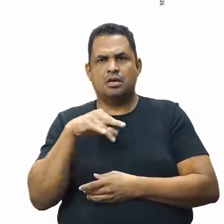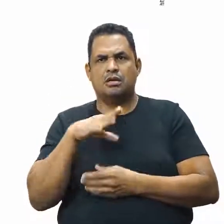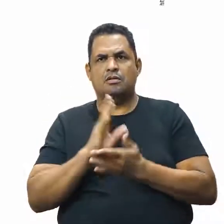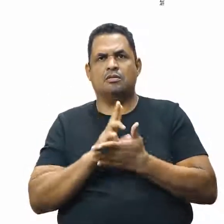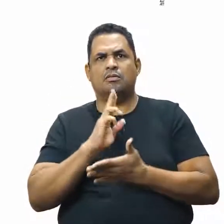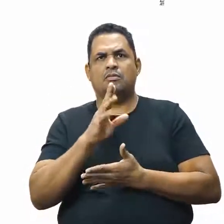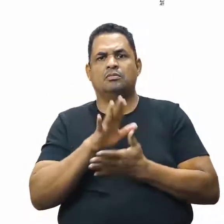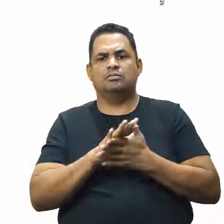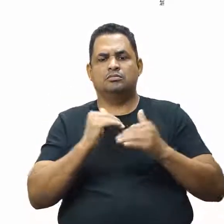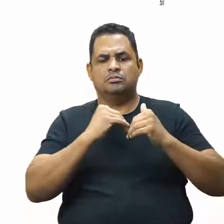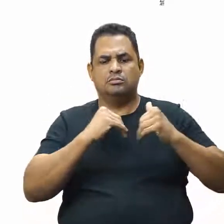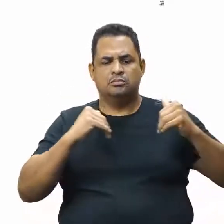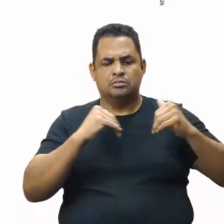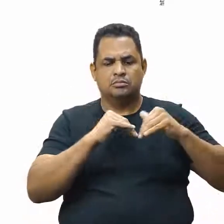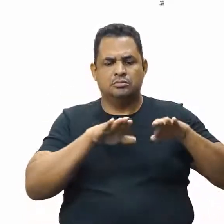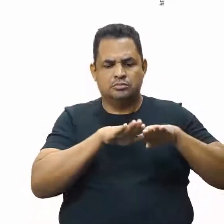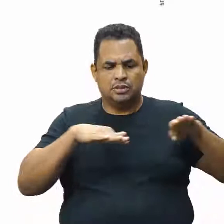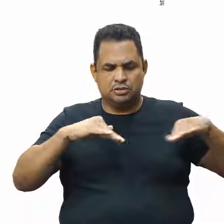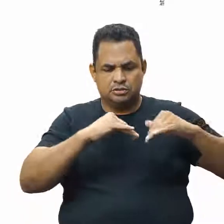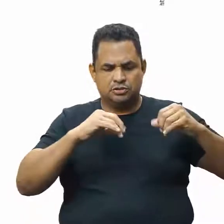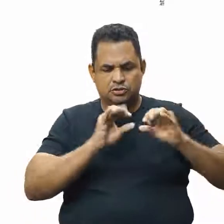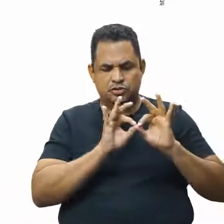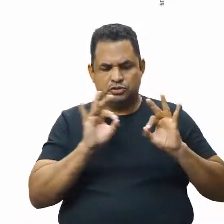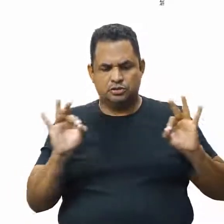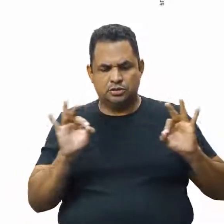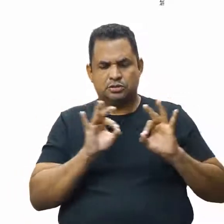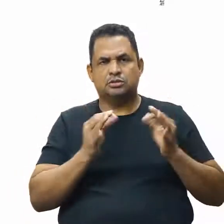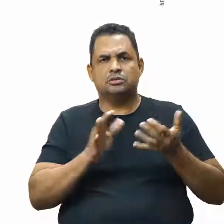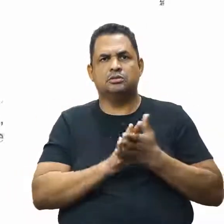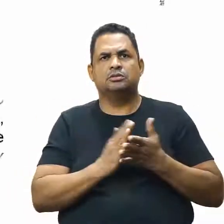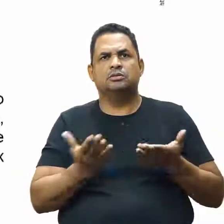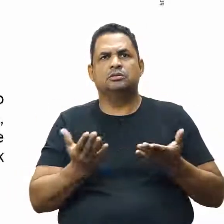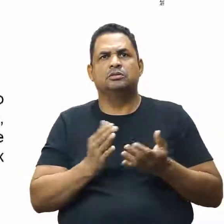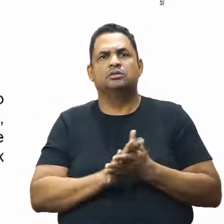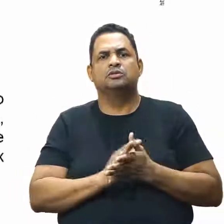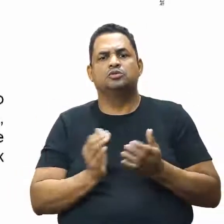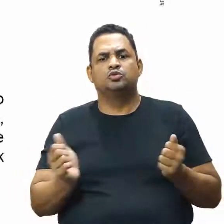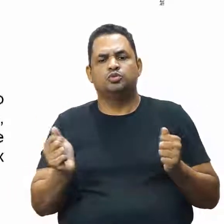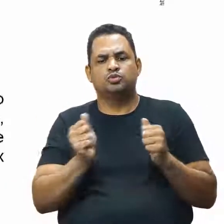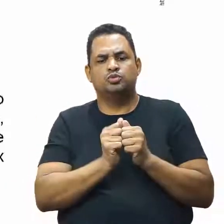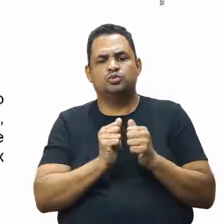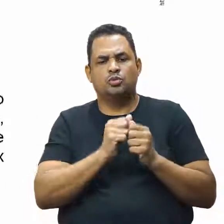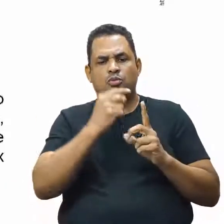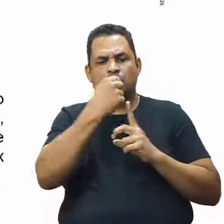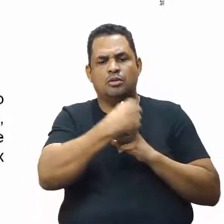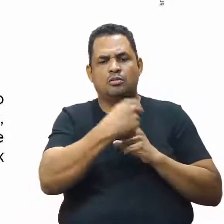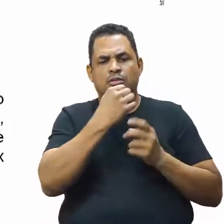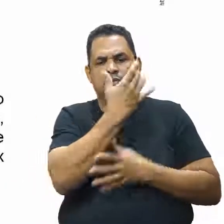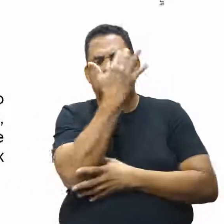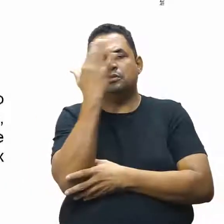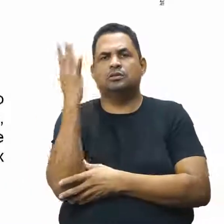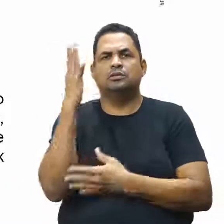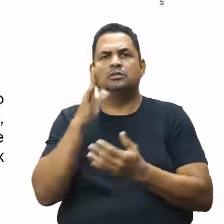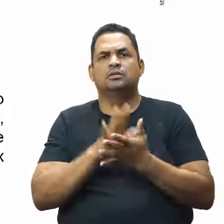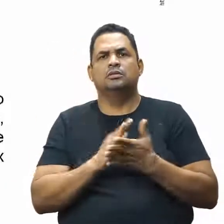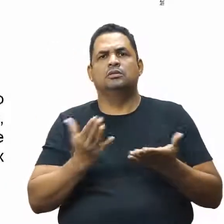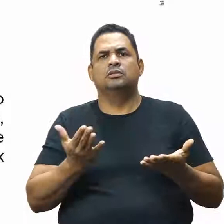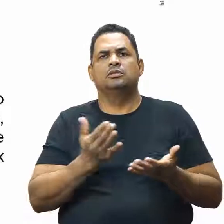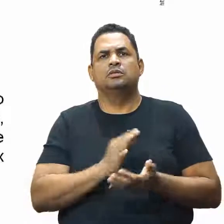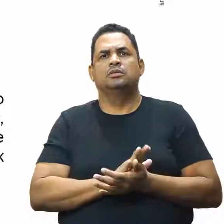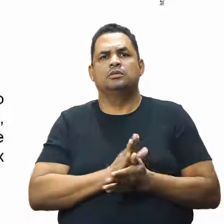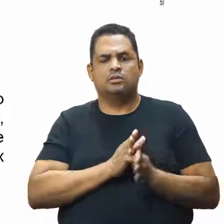contínuo espaçamento, 3x3, associado à bananeira. Só que tem que levar em consideração em relação